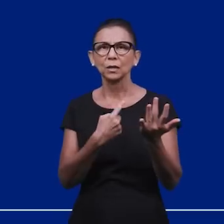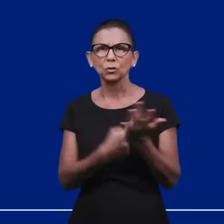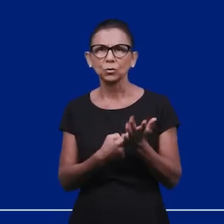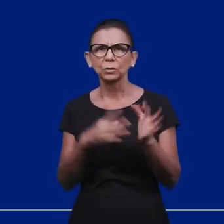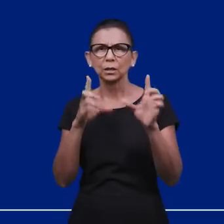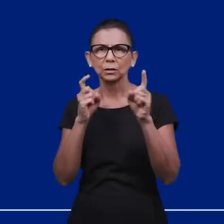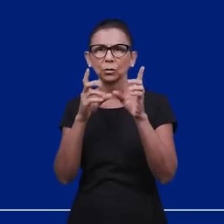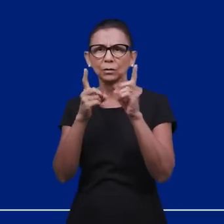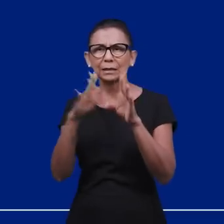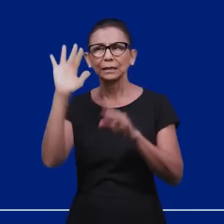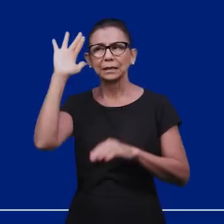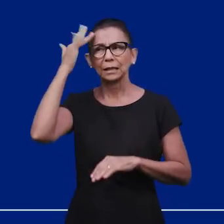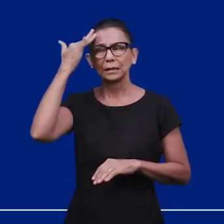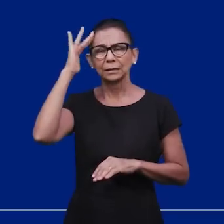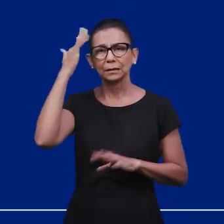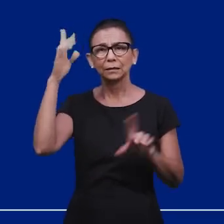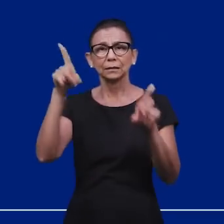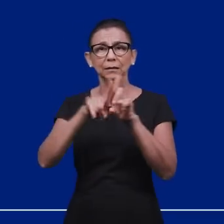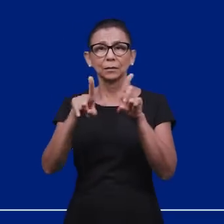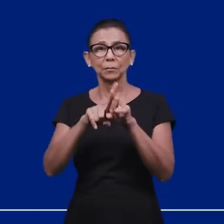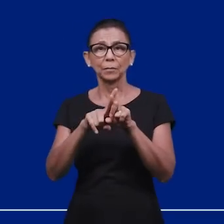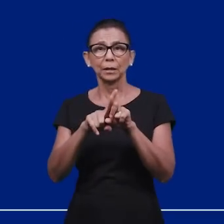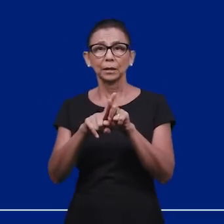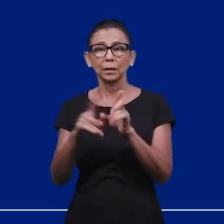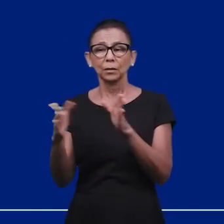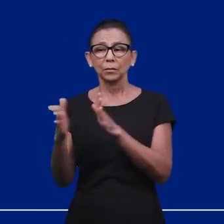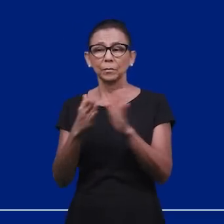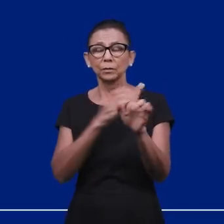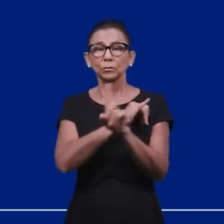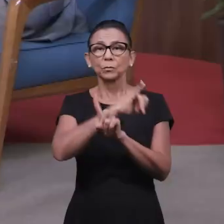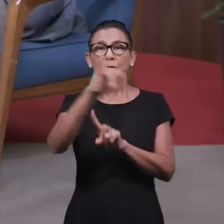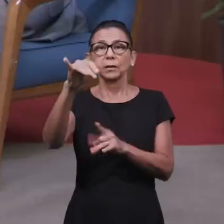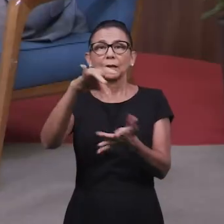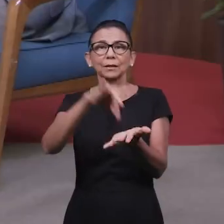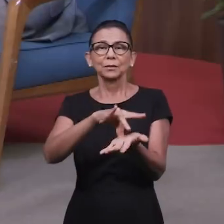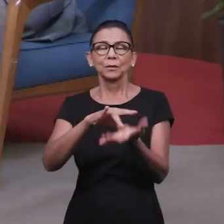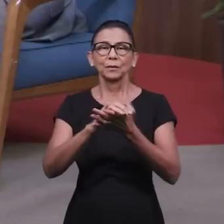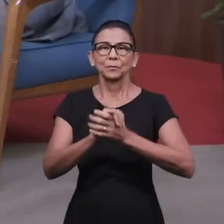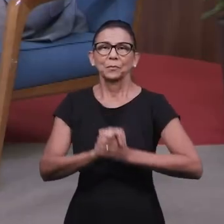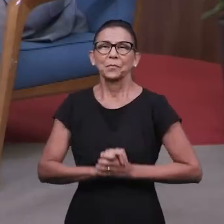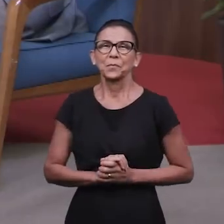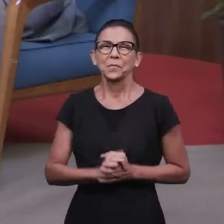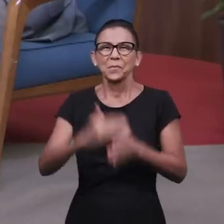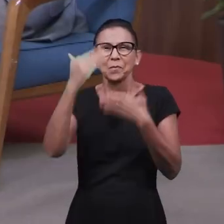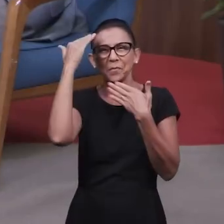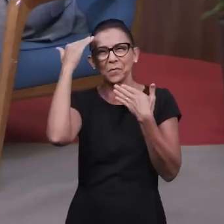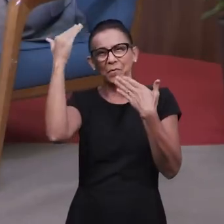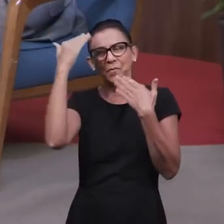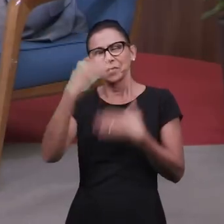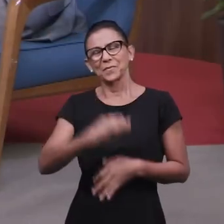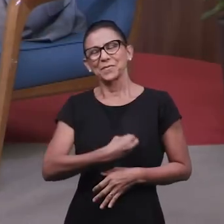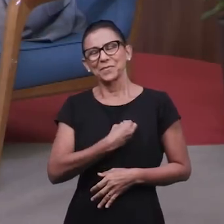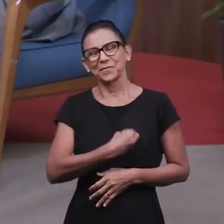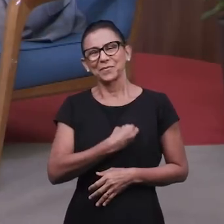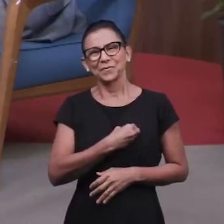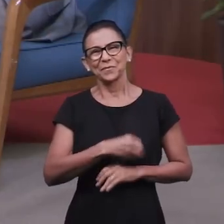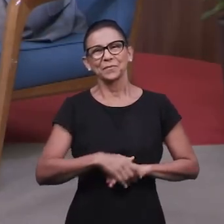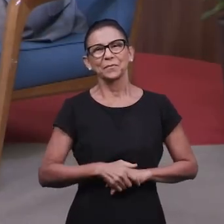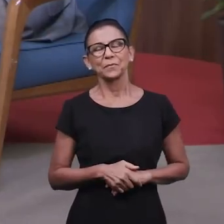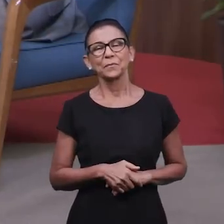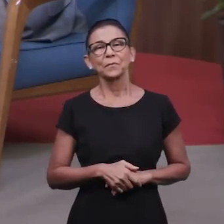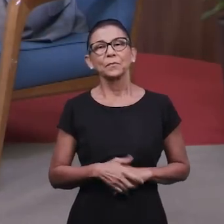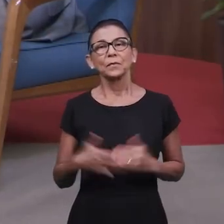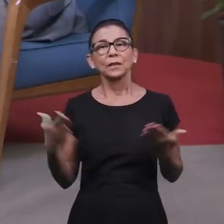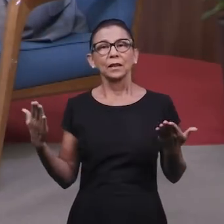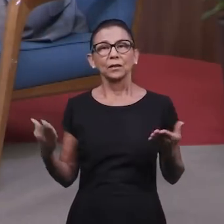momento profético que vivemos. Glória a Jesus. Obrigado, Roberto. Obrigado, Sueli, pela participação de vocês. E agora nós vamos